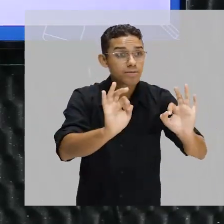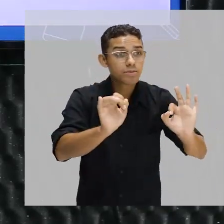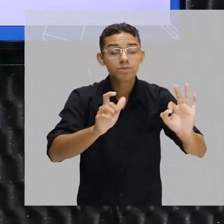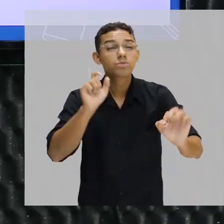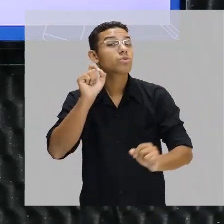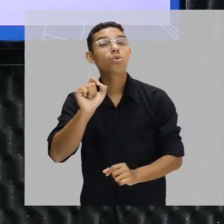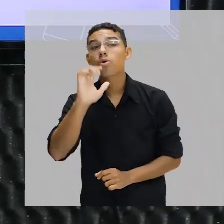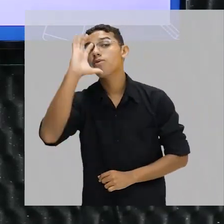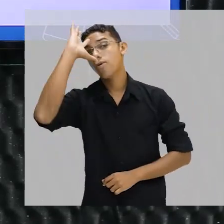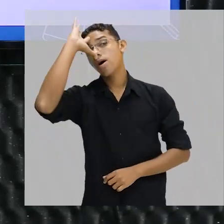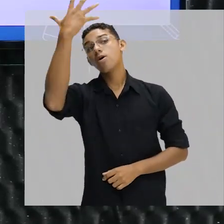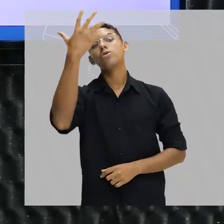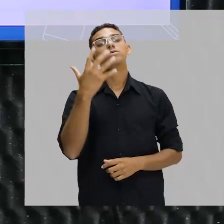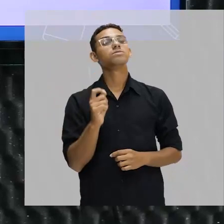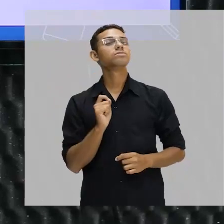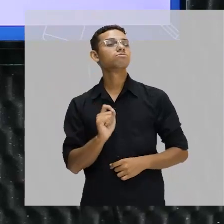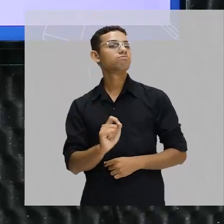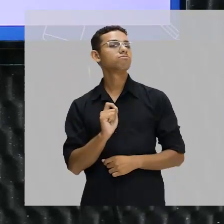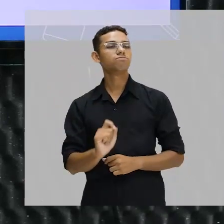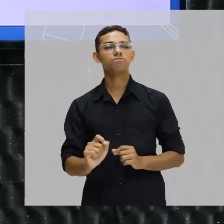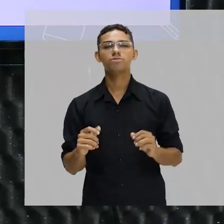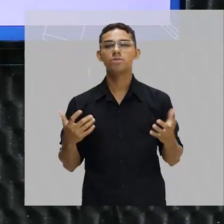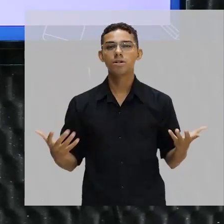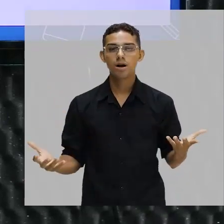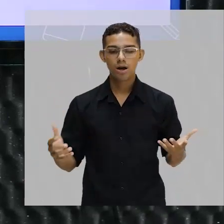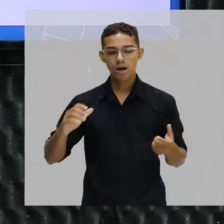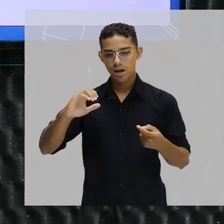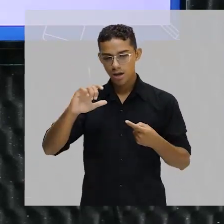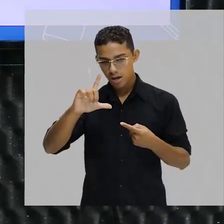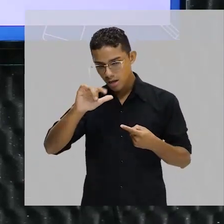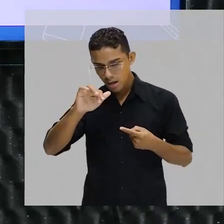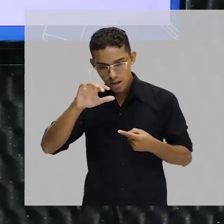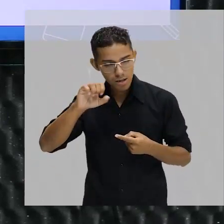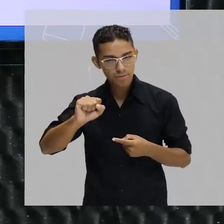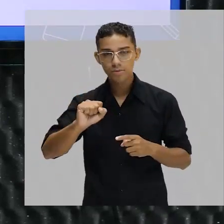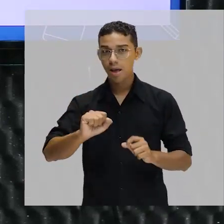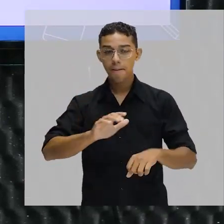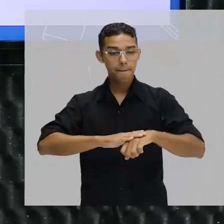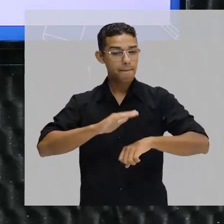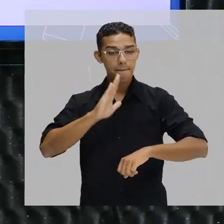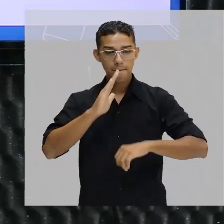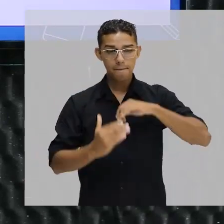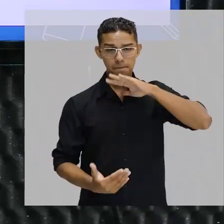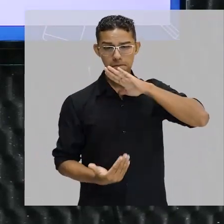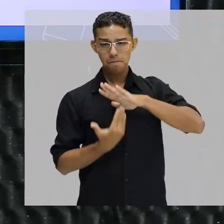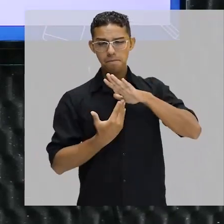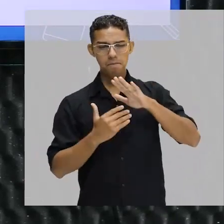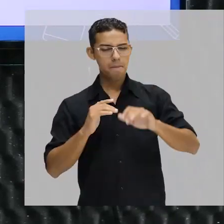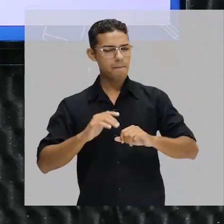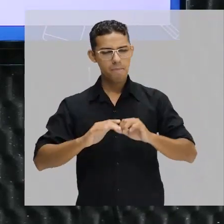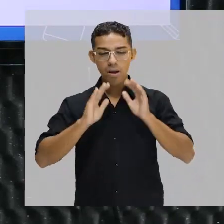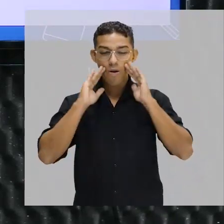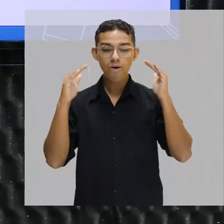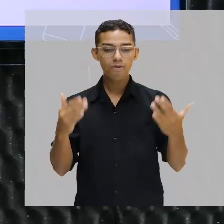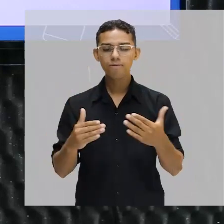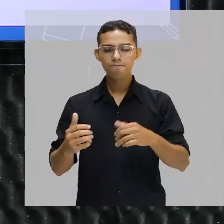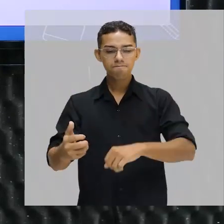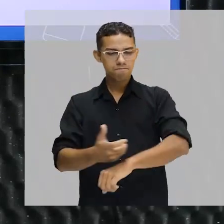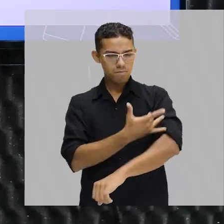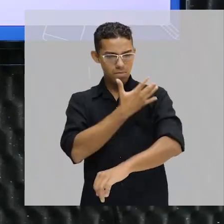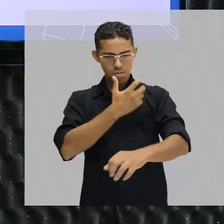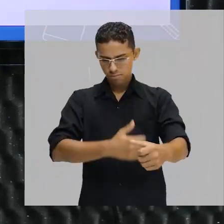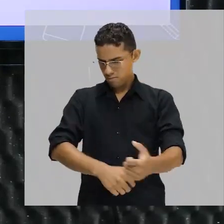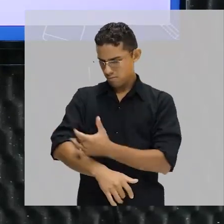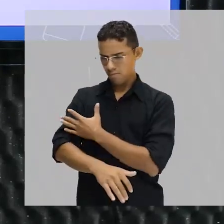querendo saber o que vai acontecer, né? A parte como se fosse a parte de maior expectativa, de maior emoção. Essa parte nós chamamos